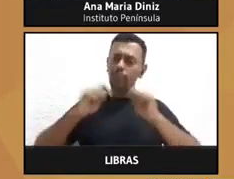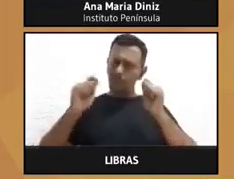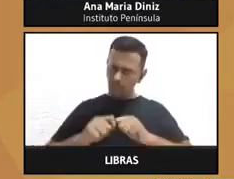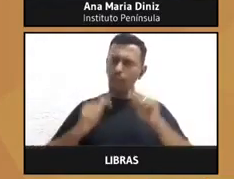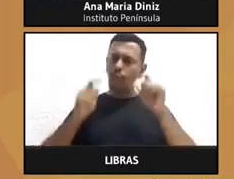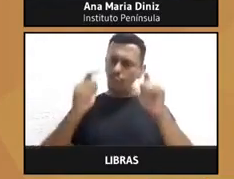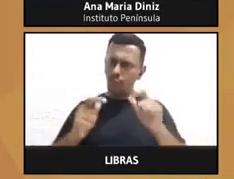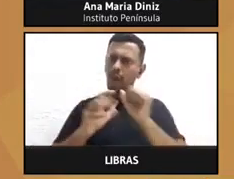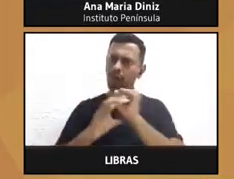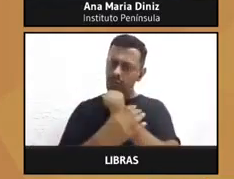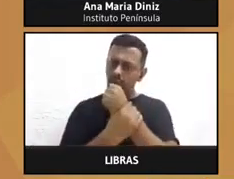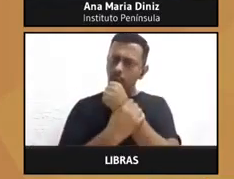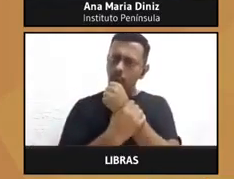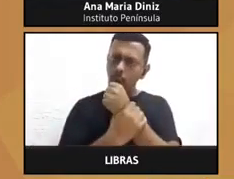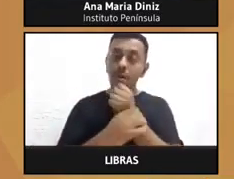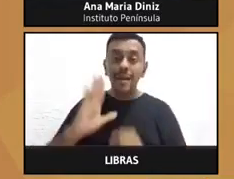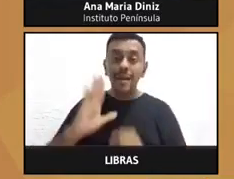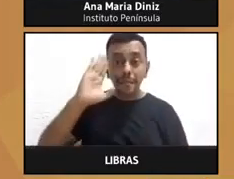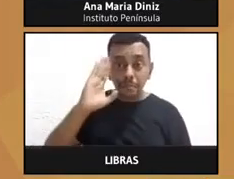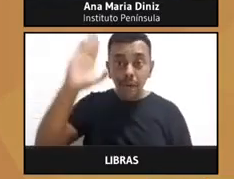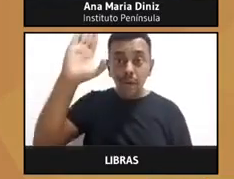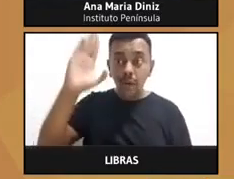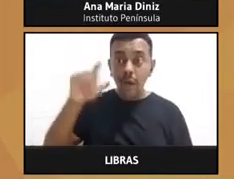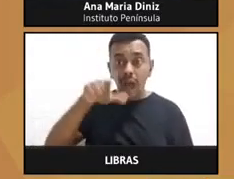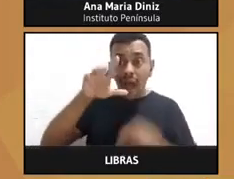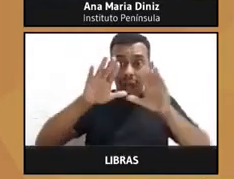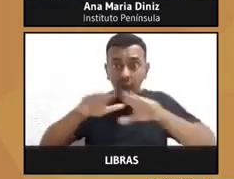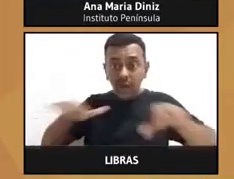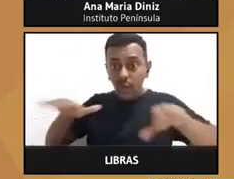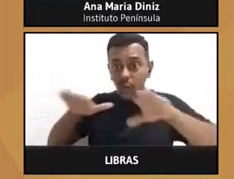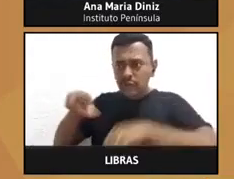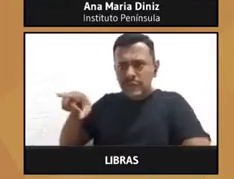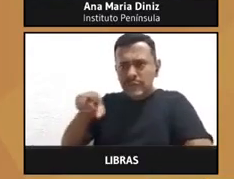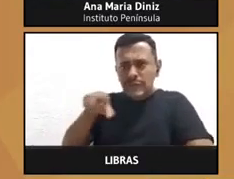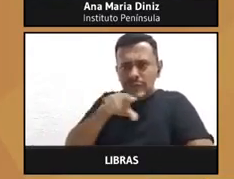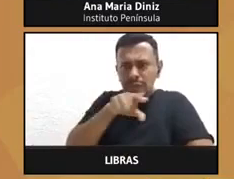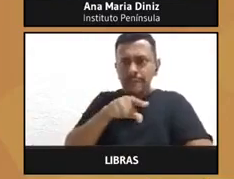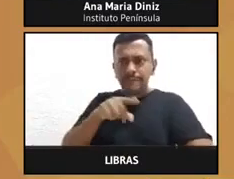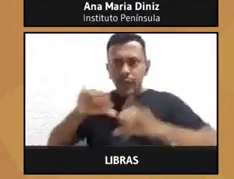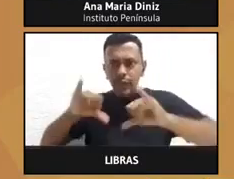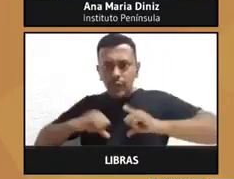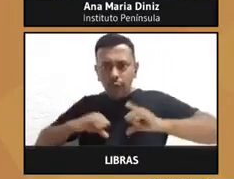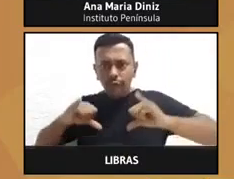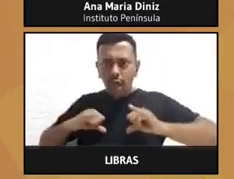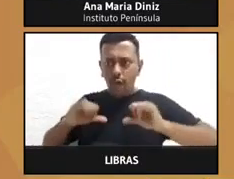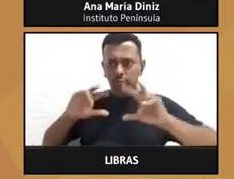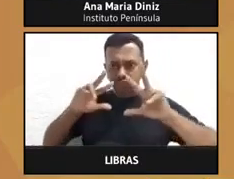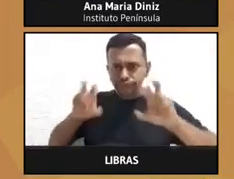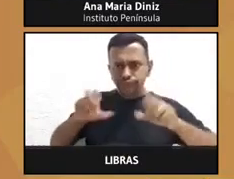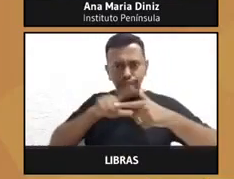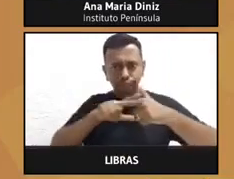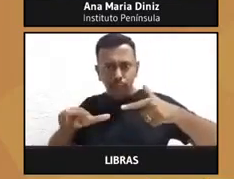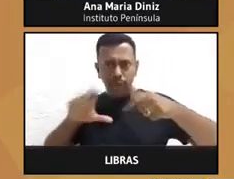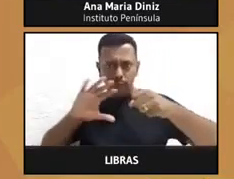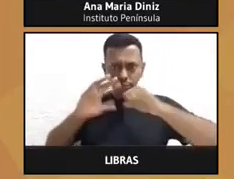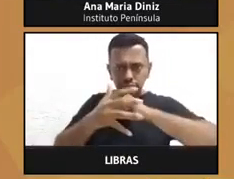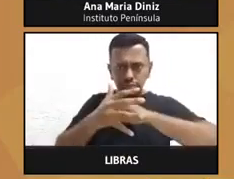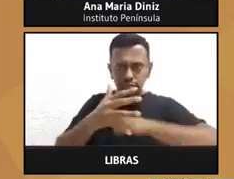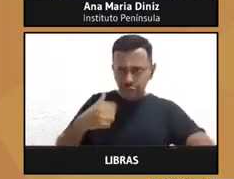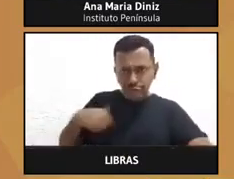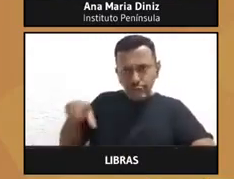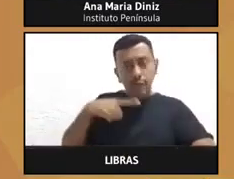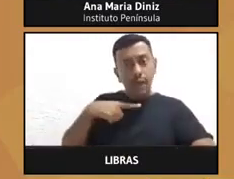ser encontrar aqueles alunos que sofreram mais com a crise e que eles possam receber um apoio maior para